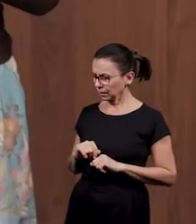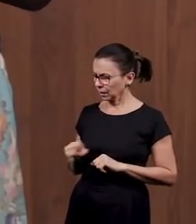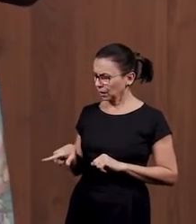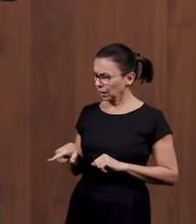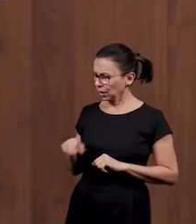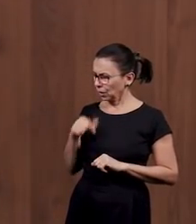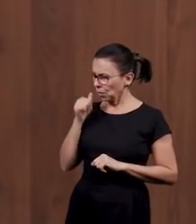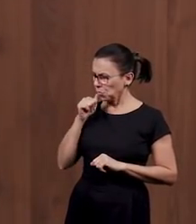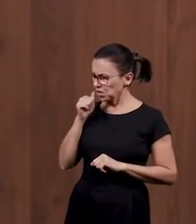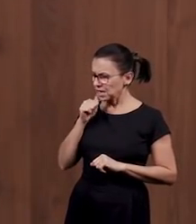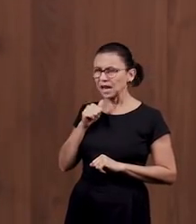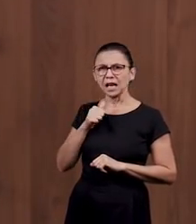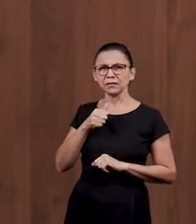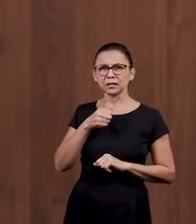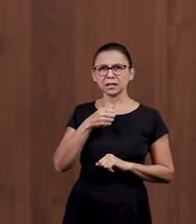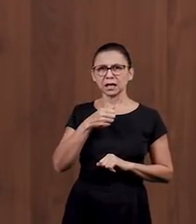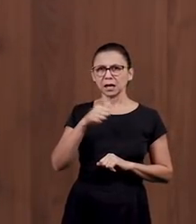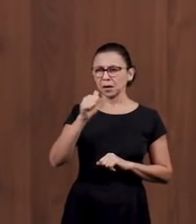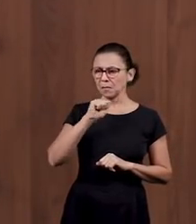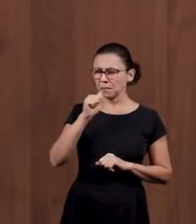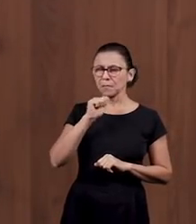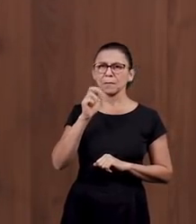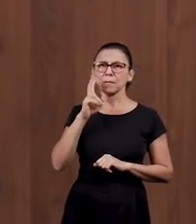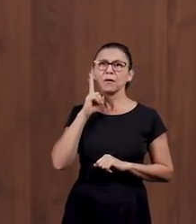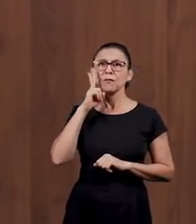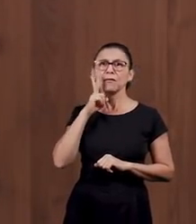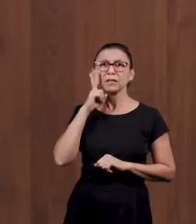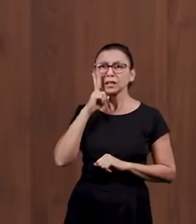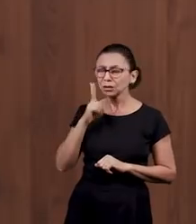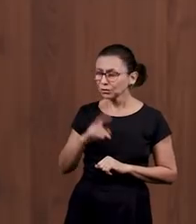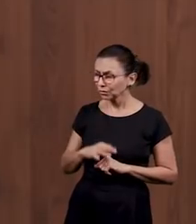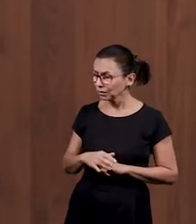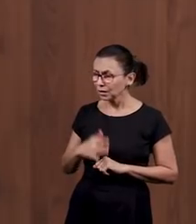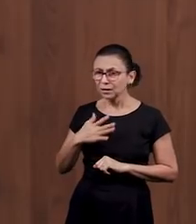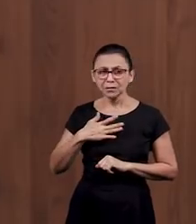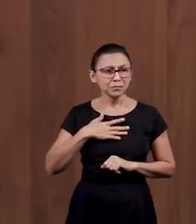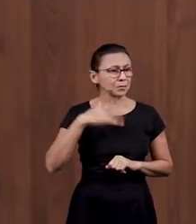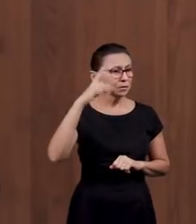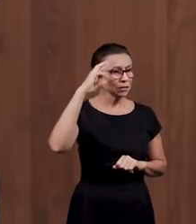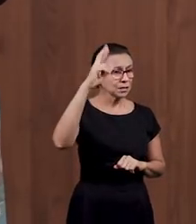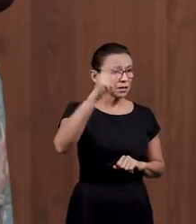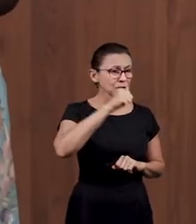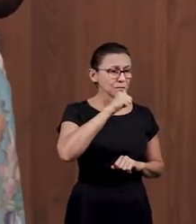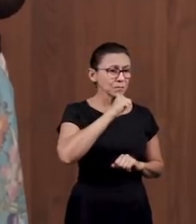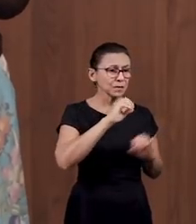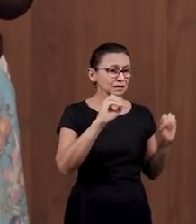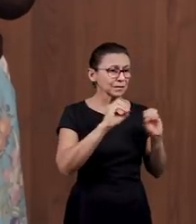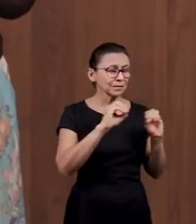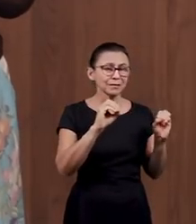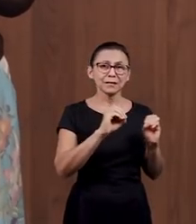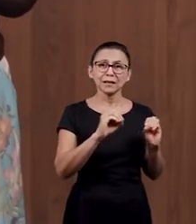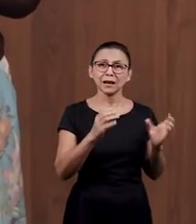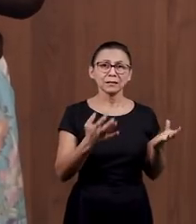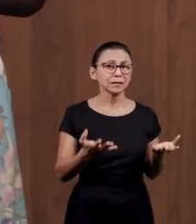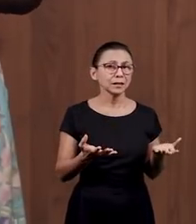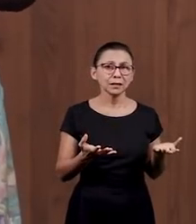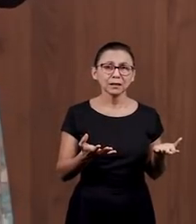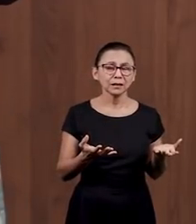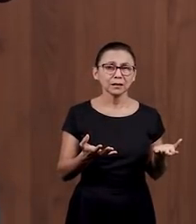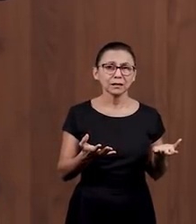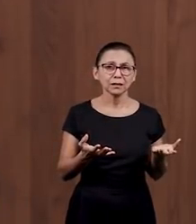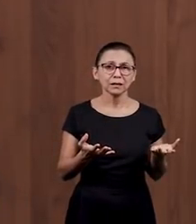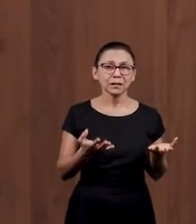do vinho. E Ana olha para ele e diz: meu senhor, não tenho tomado bebida forte e nem